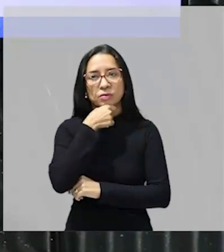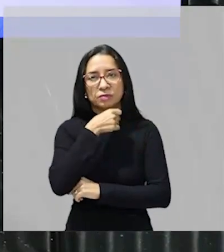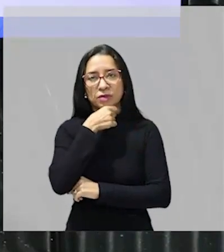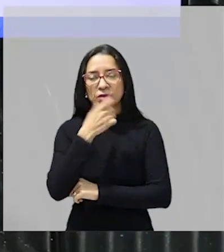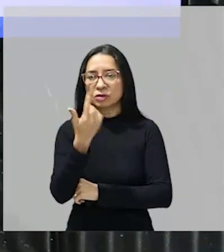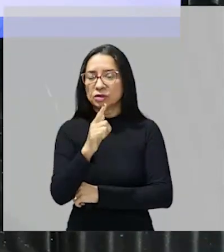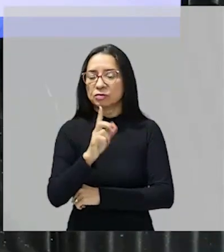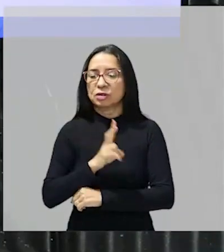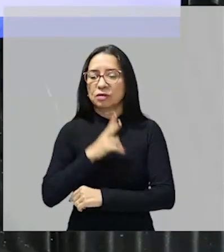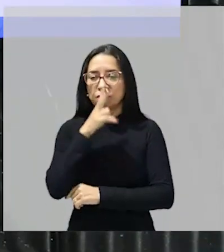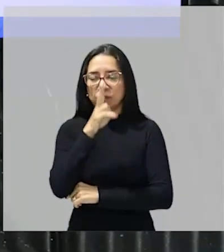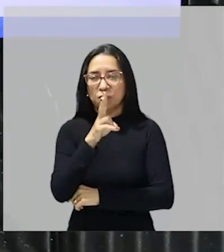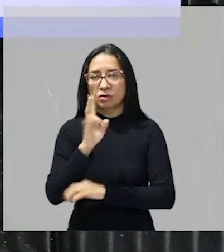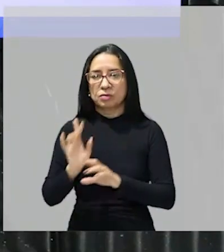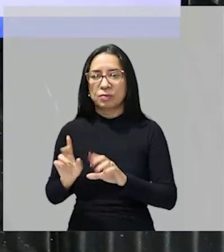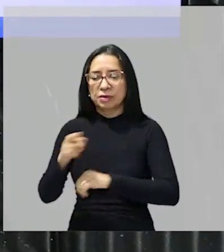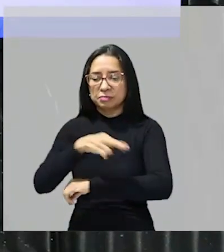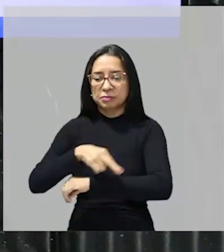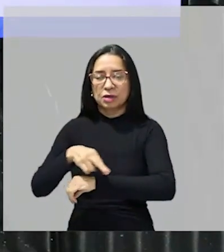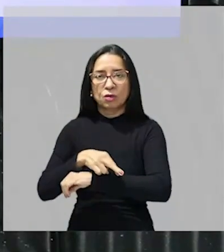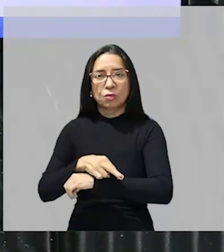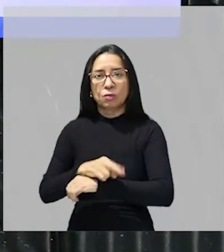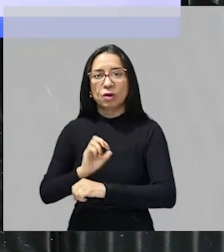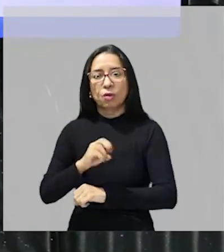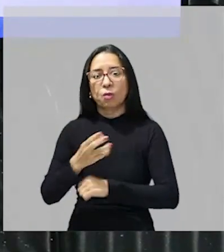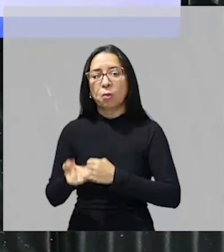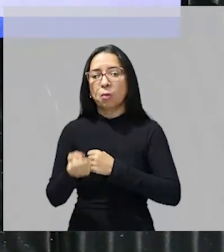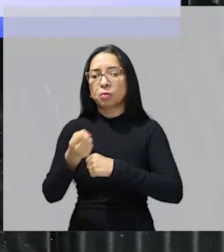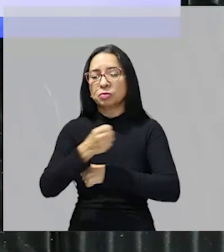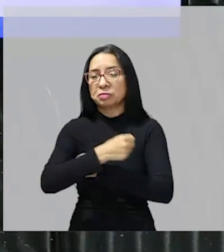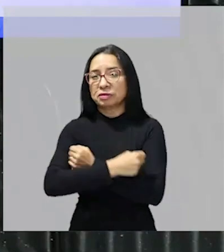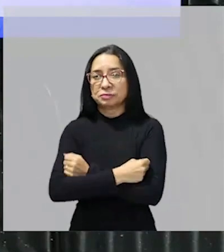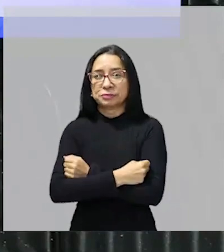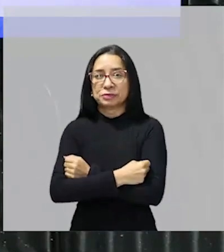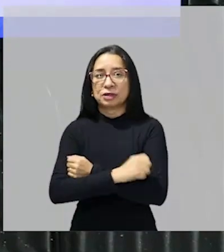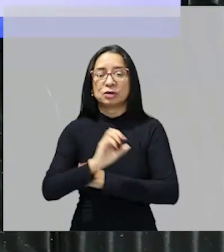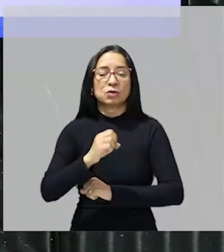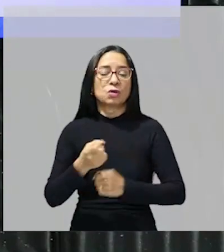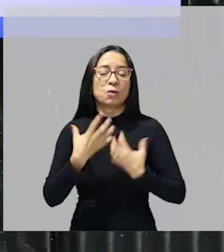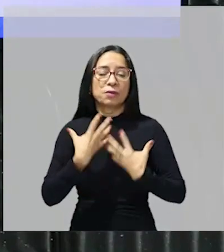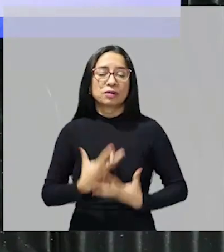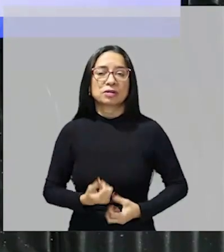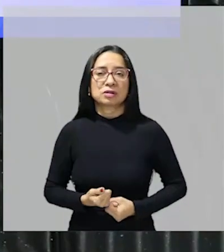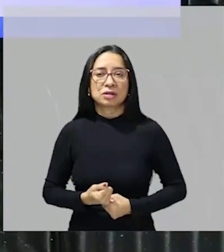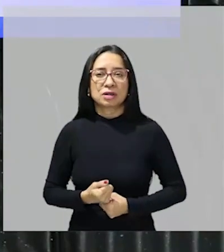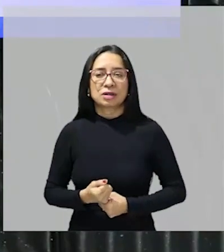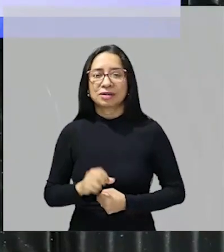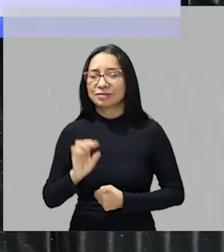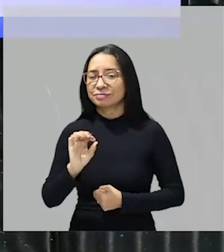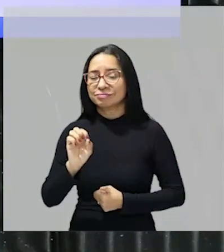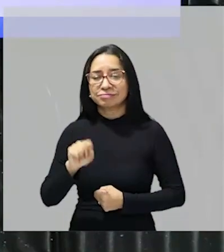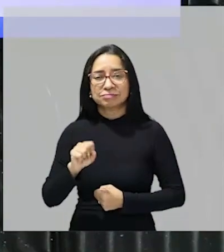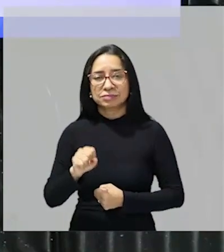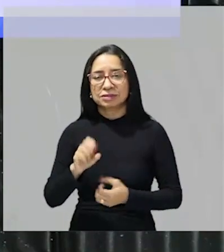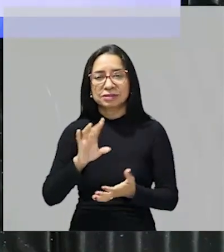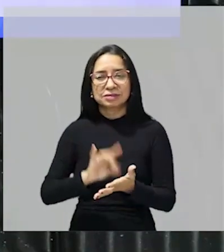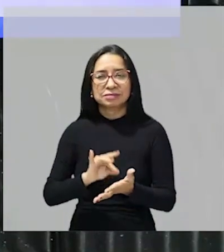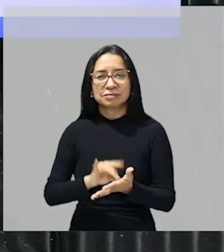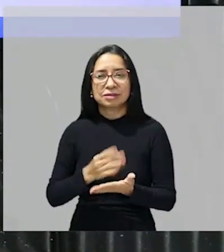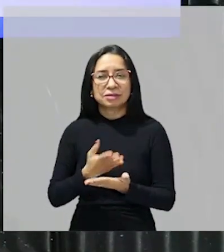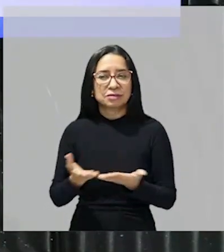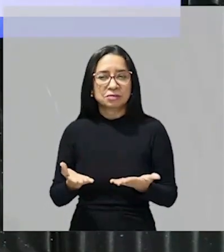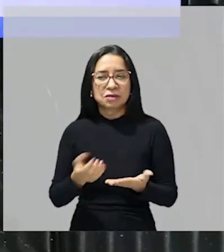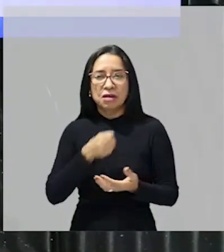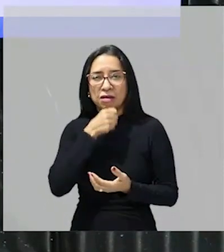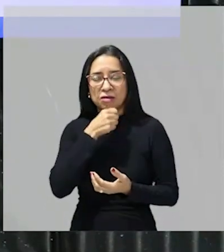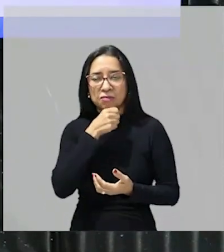mesma força para ir para a rua, ou estavam de braços cruzados, ou estavam, cansei, já é assim mesmo, já estou ficando velho, vai ficar desse